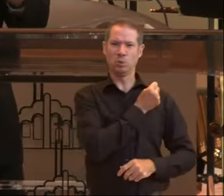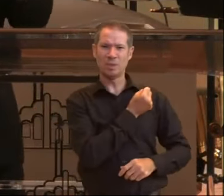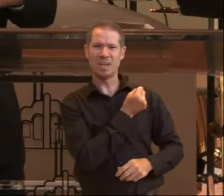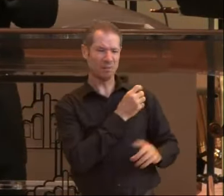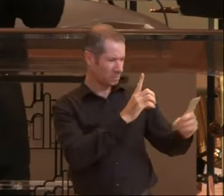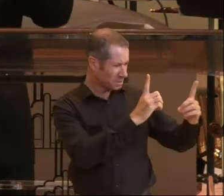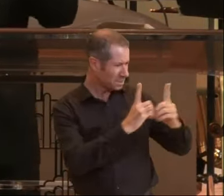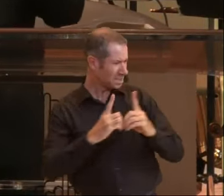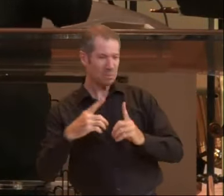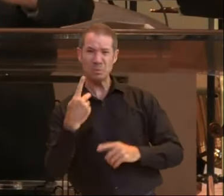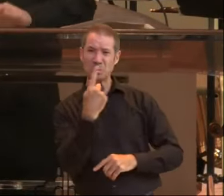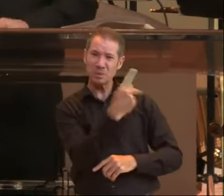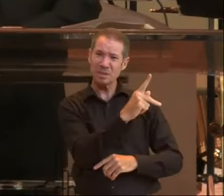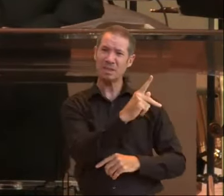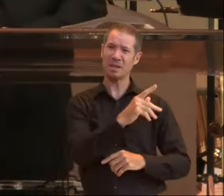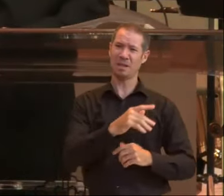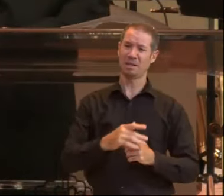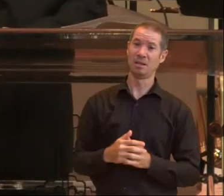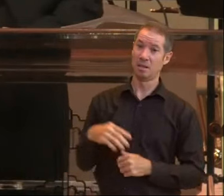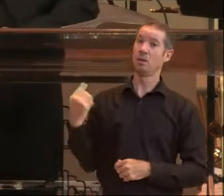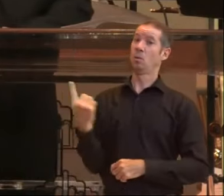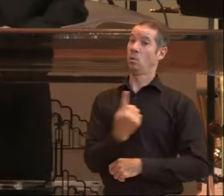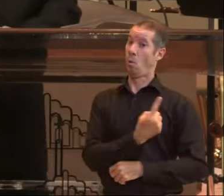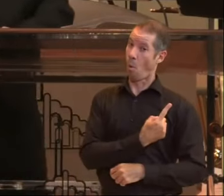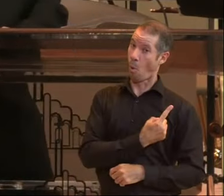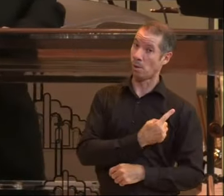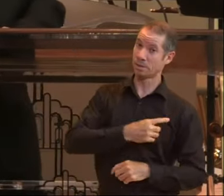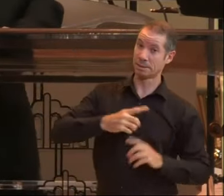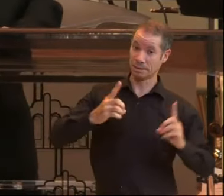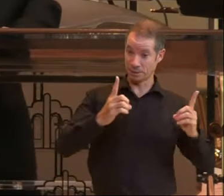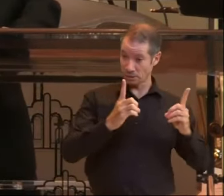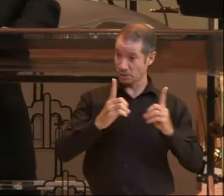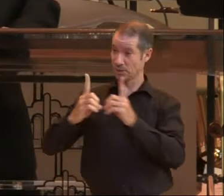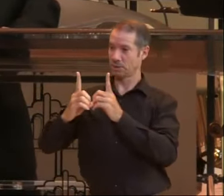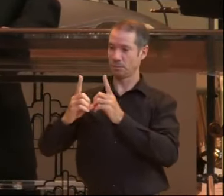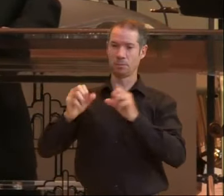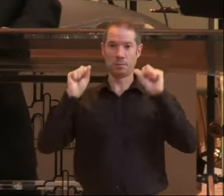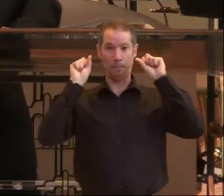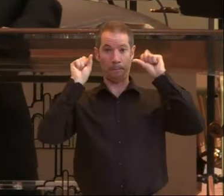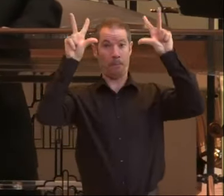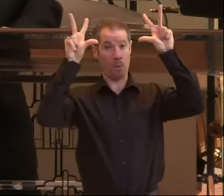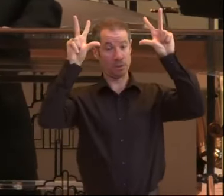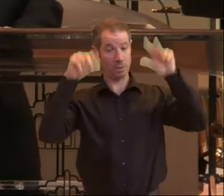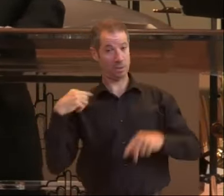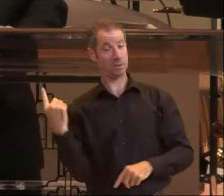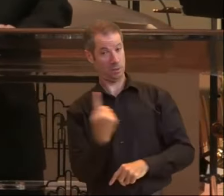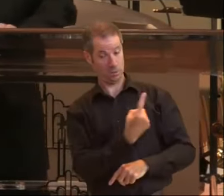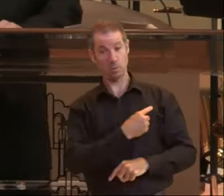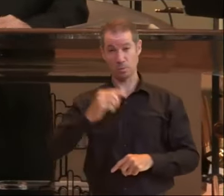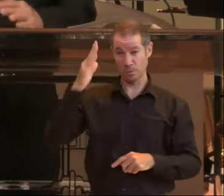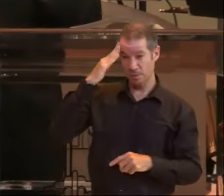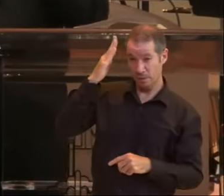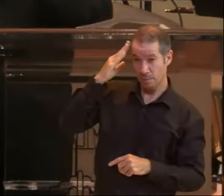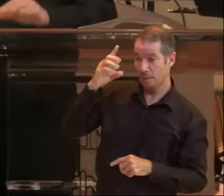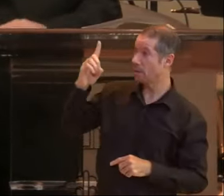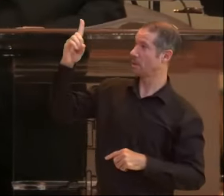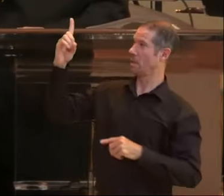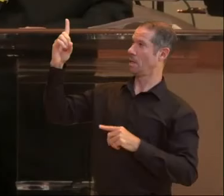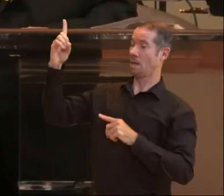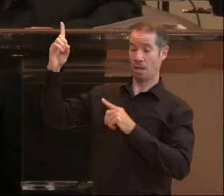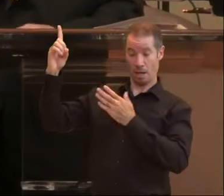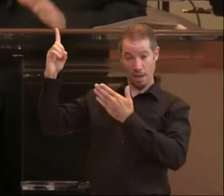discípulo dele sejas tu, nós porém somos discípulos de Moisés. Nós bem sabemos que Deus não